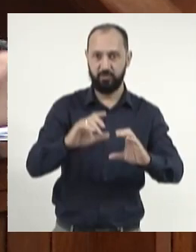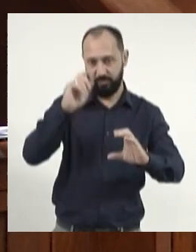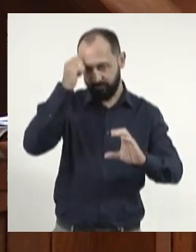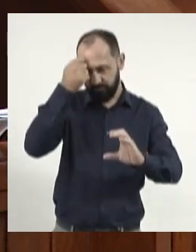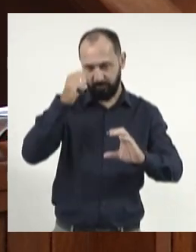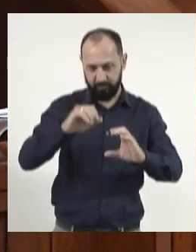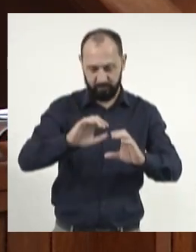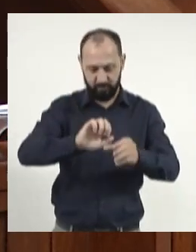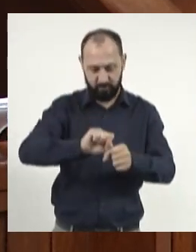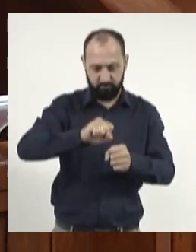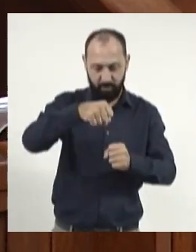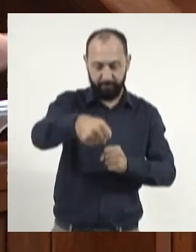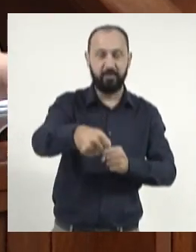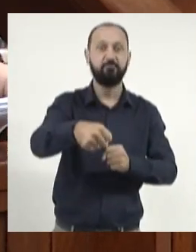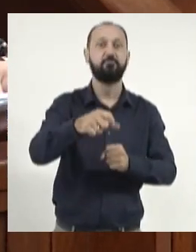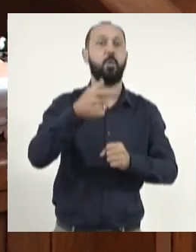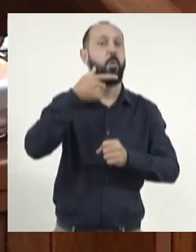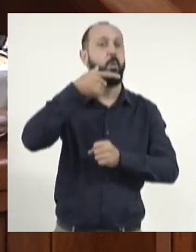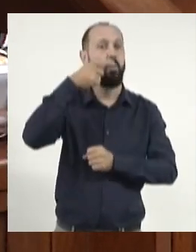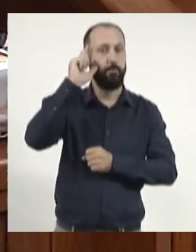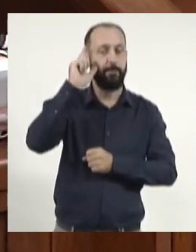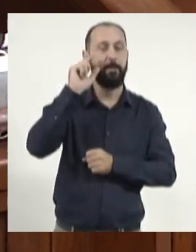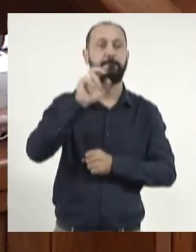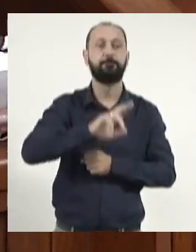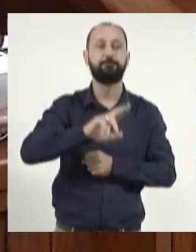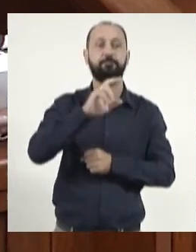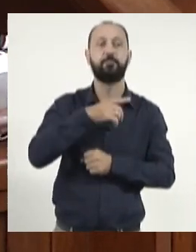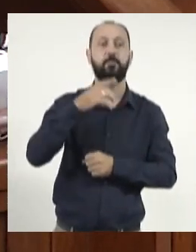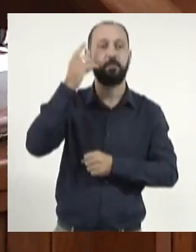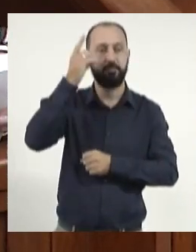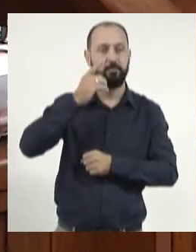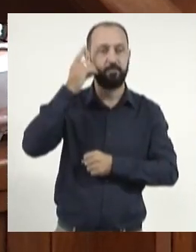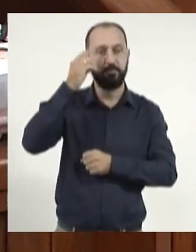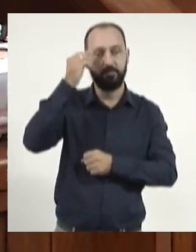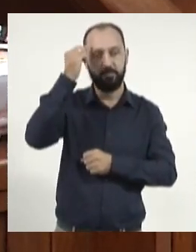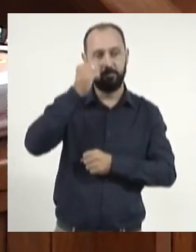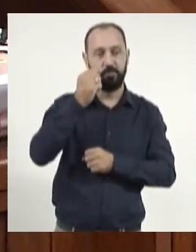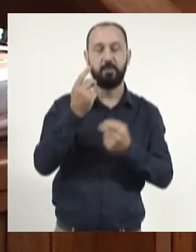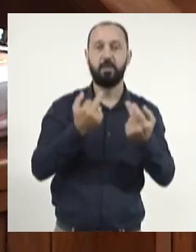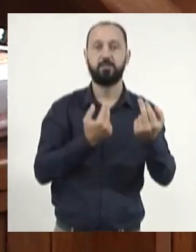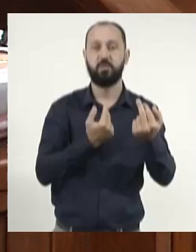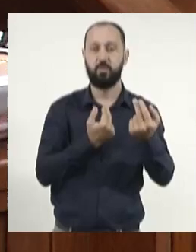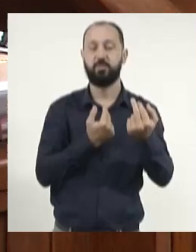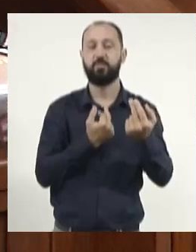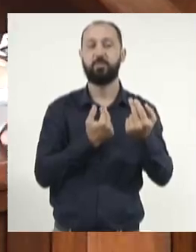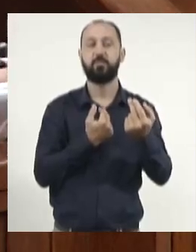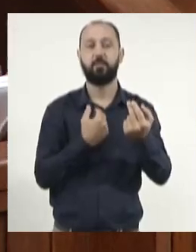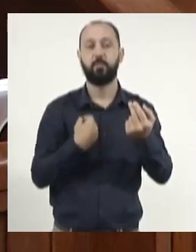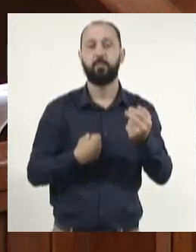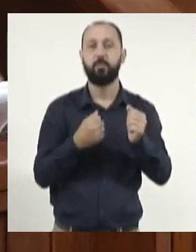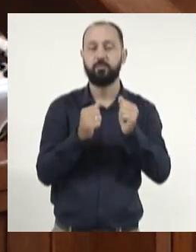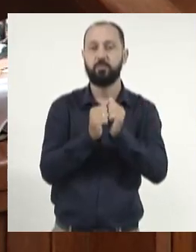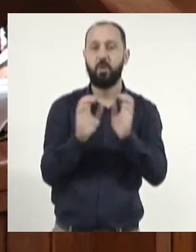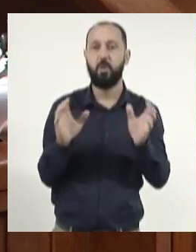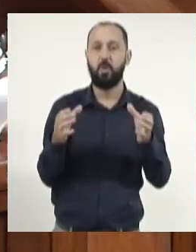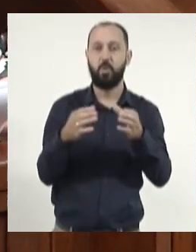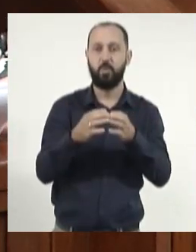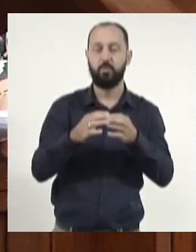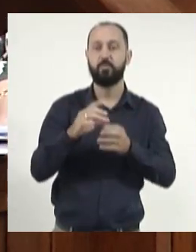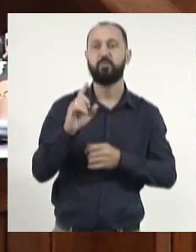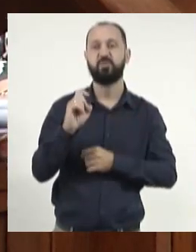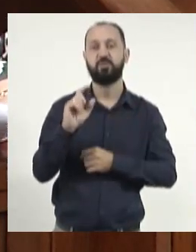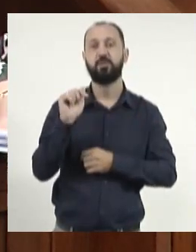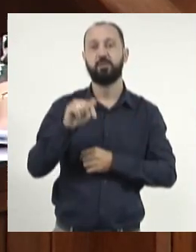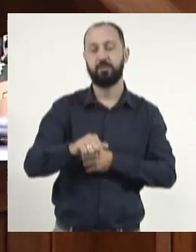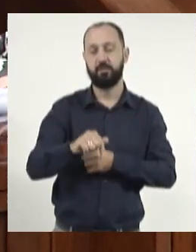aberta. Esse tema foi tratado ontem pelo nobre deputado Zé Teixeira, que, assim como eu, compõe a bancada de Dourados